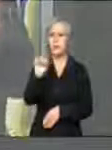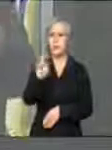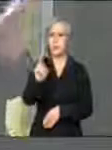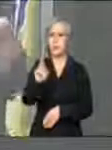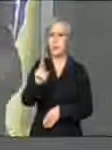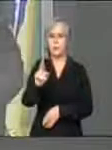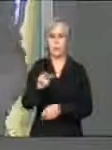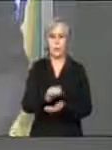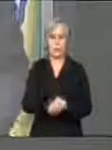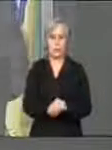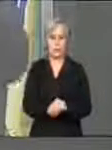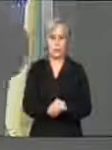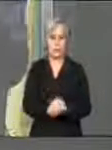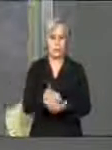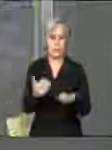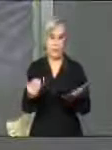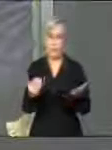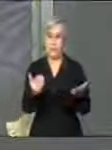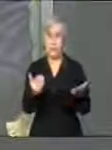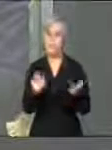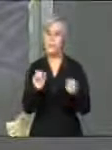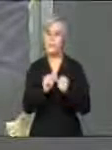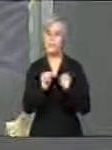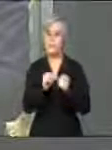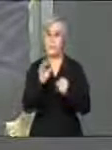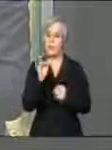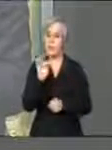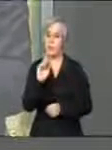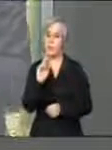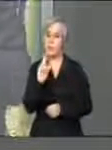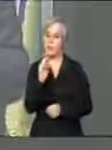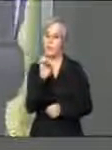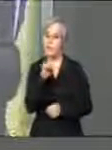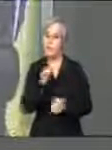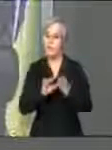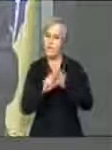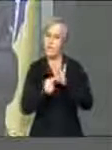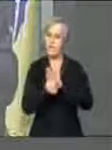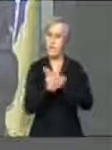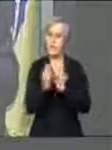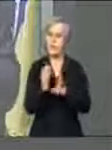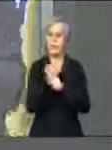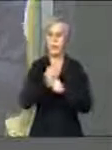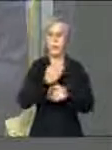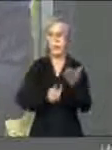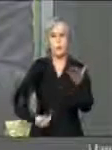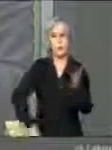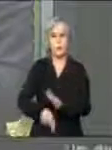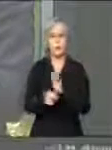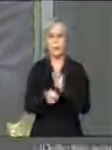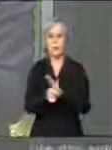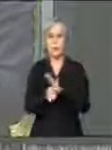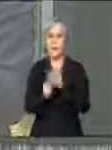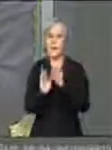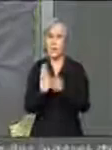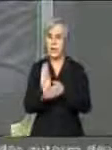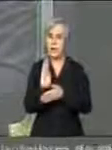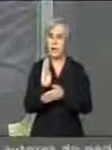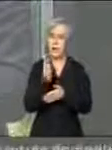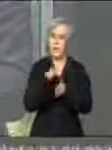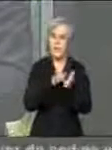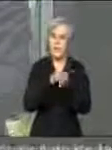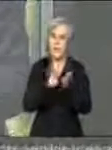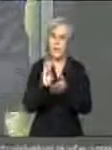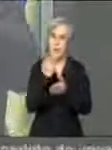meias palavras, fraudaram as contas públicas, falsificaram os balanços, destruíram